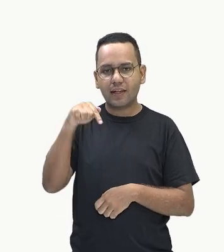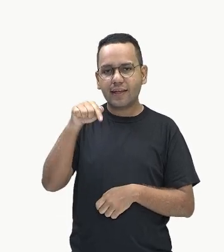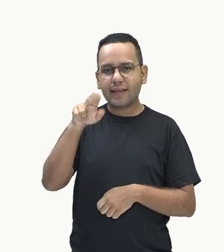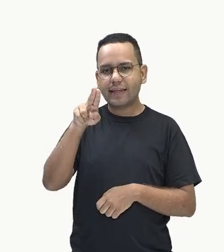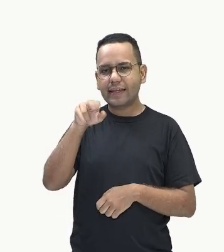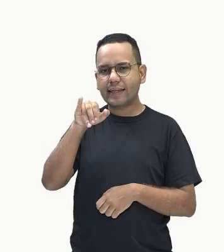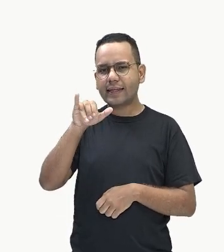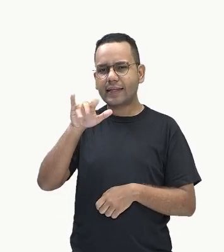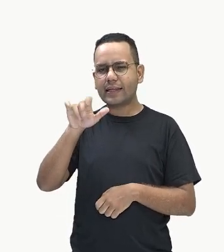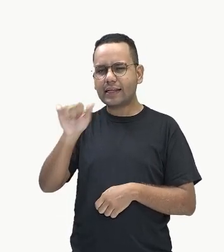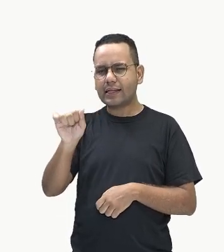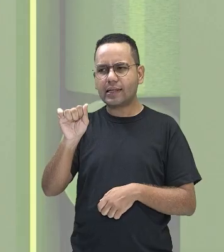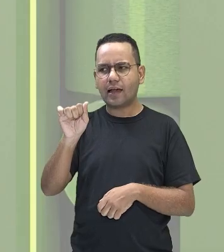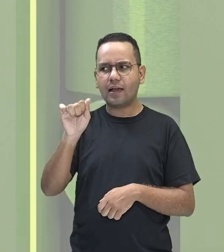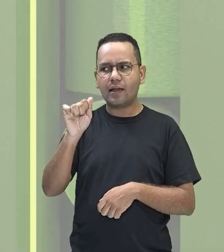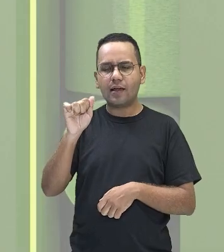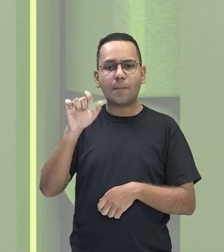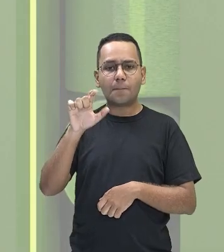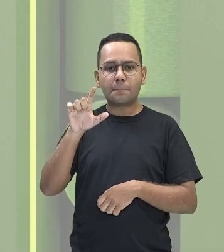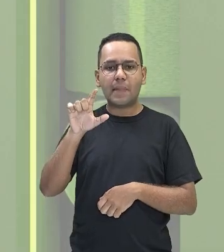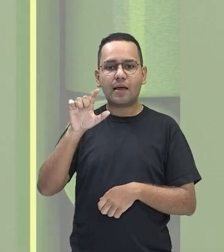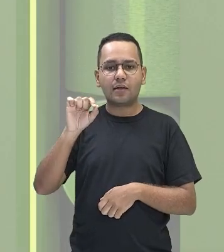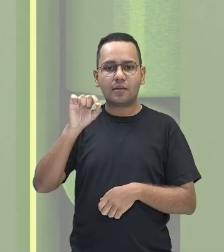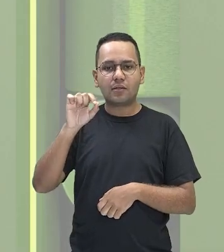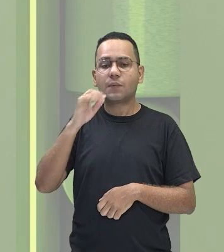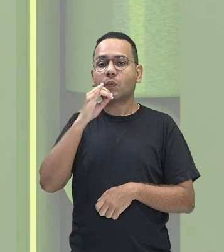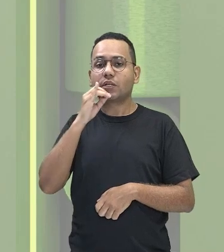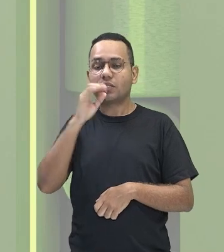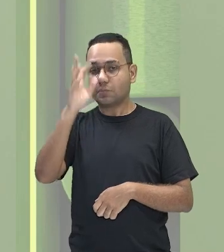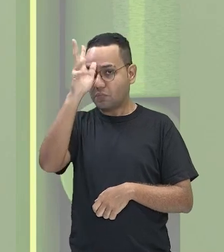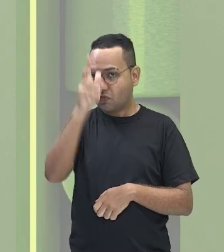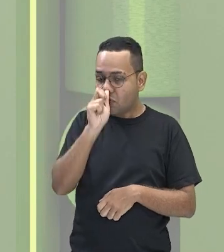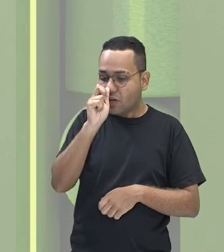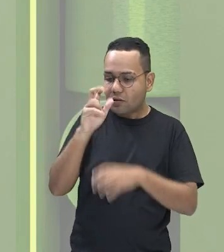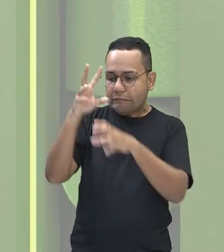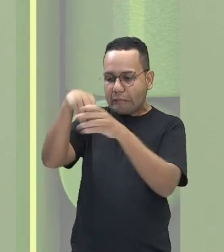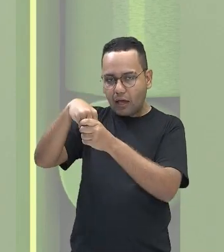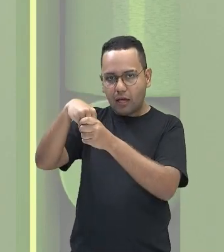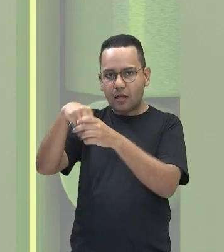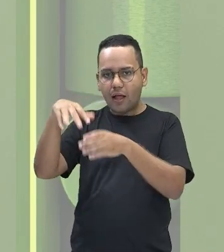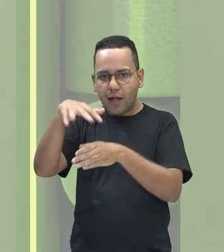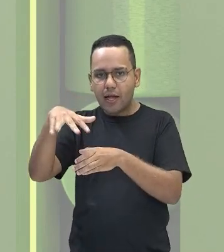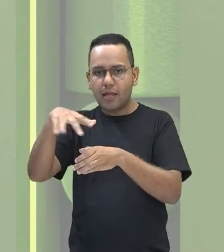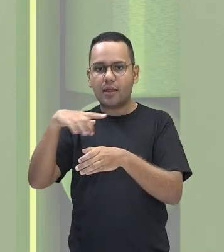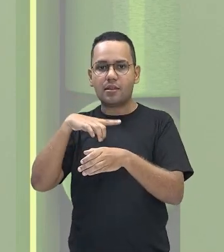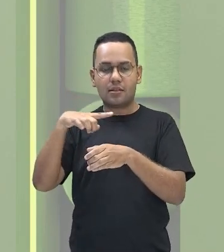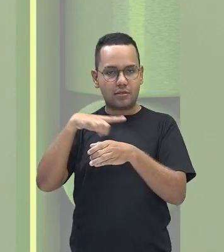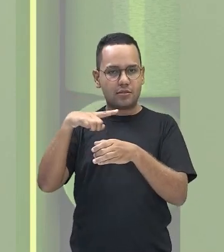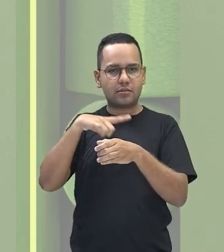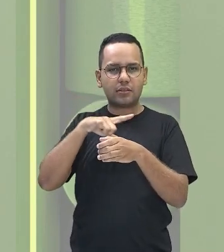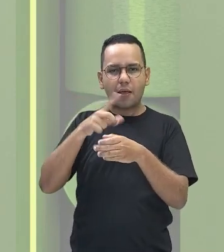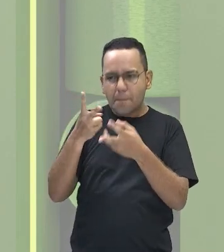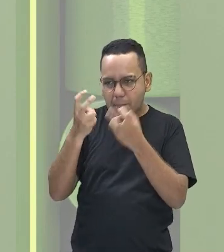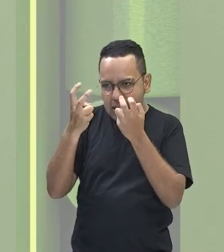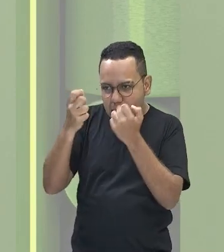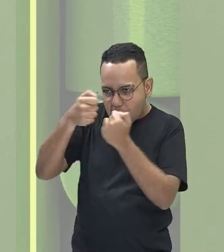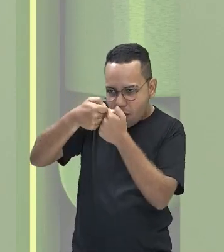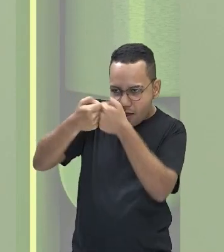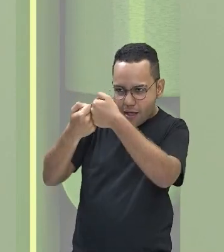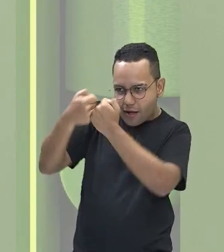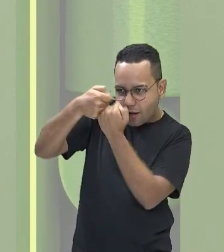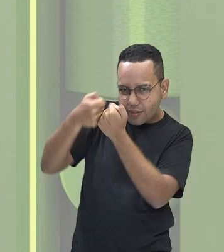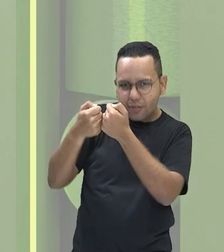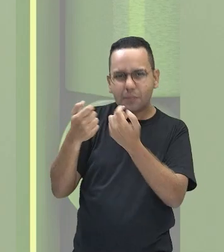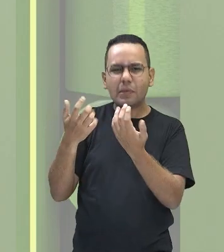que fica bem na parte do peito da galinha ou do frango, tem uma parte de cartilagem muito fácil de identificar. Professor, eu